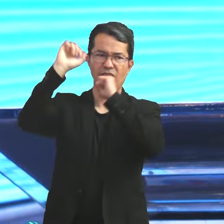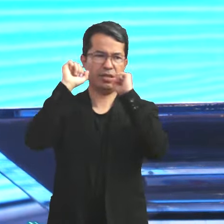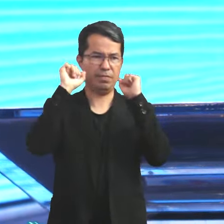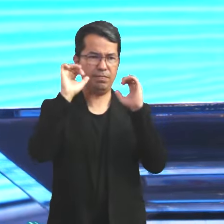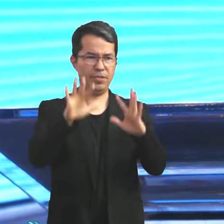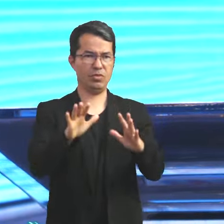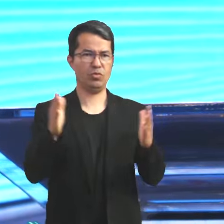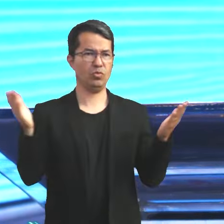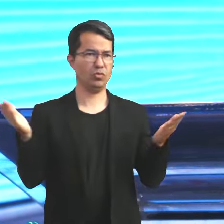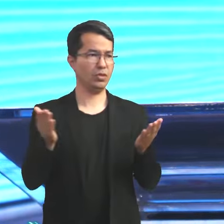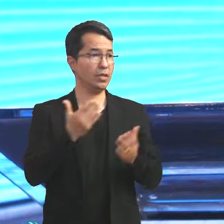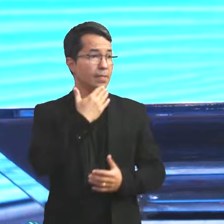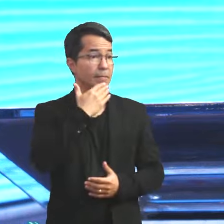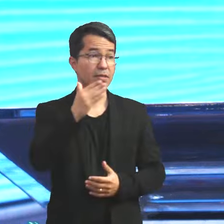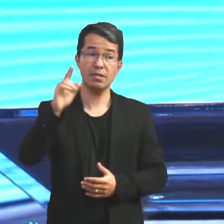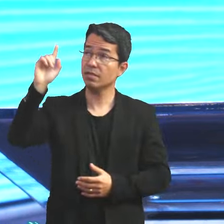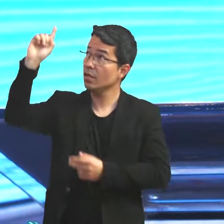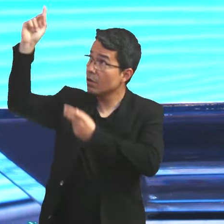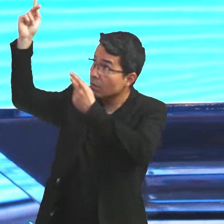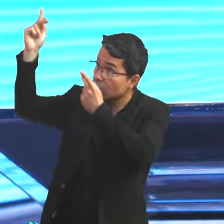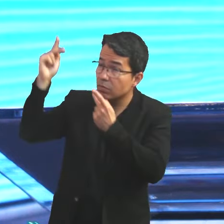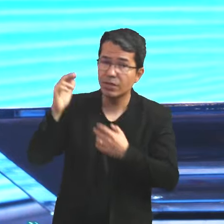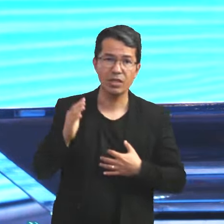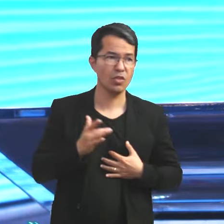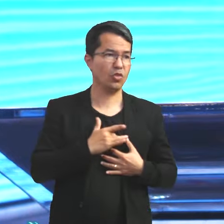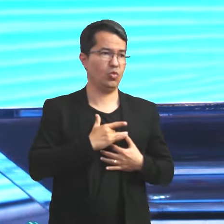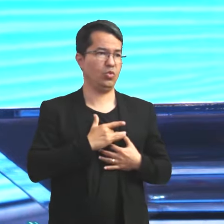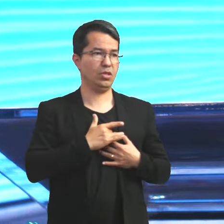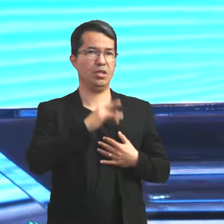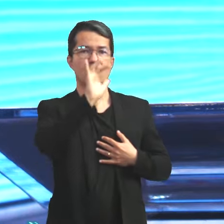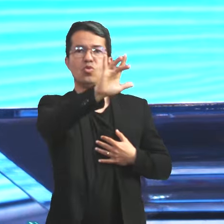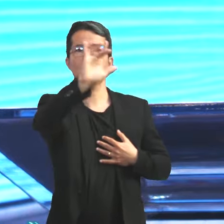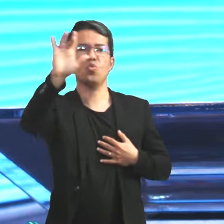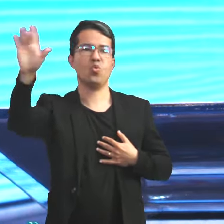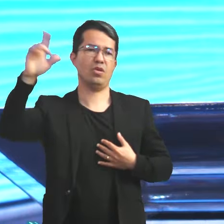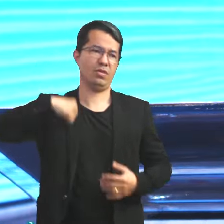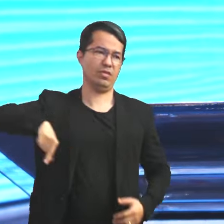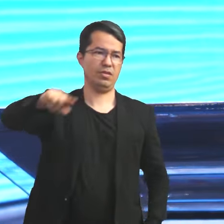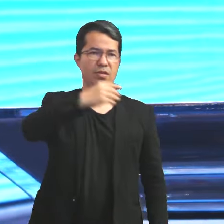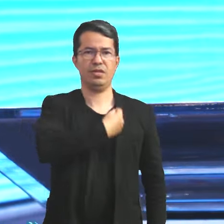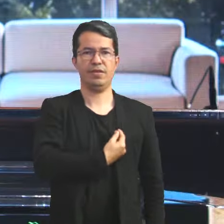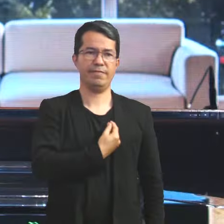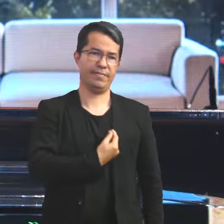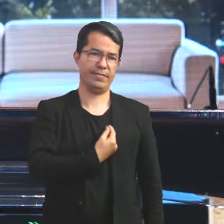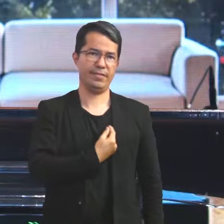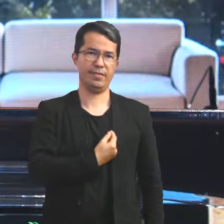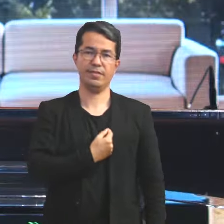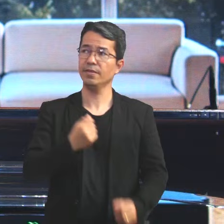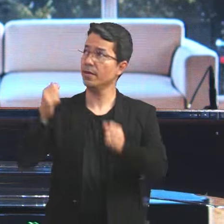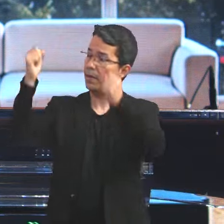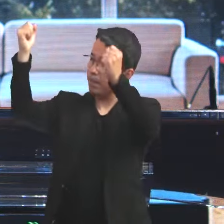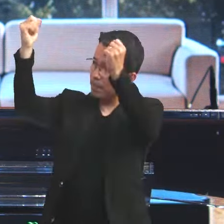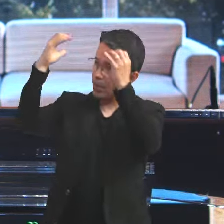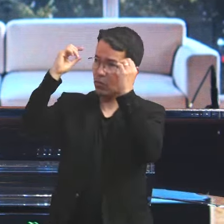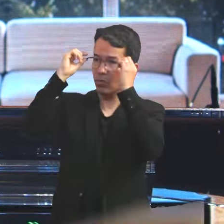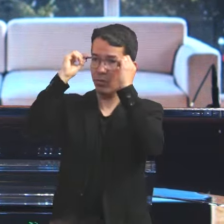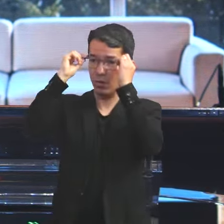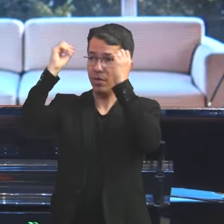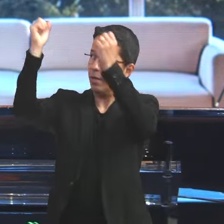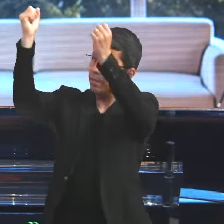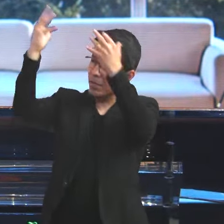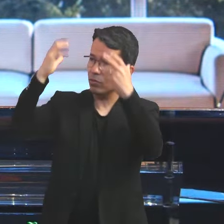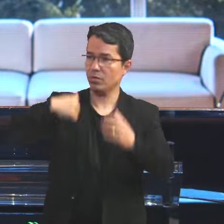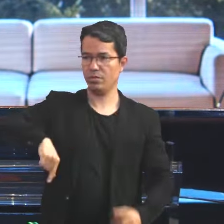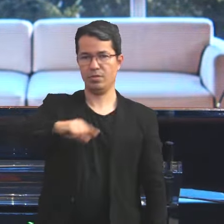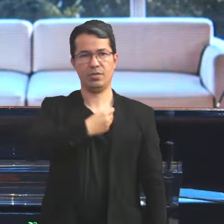Senhor nos visite que o Senhor nos derrame graça que o senhor derrame favor sobre as nossas vidas em nome de Jesus venha